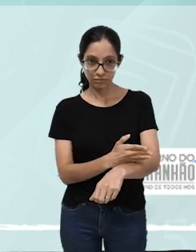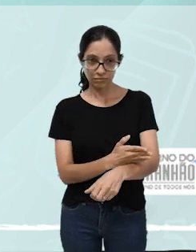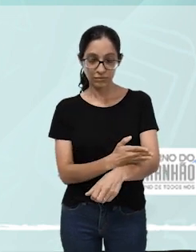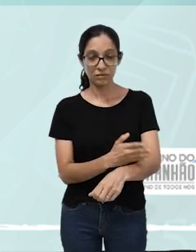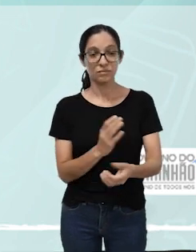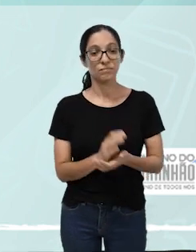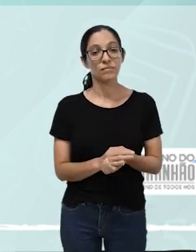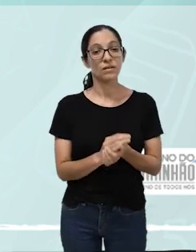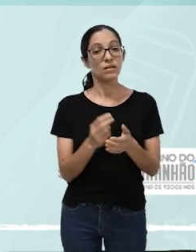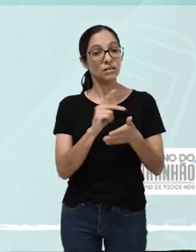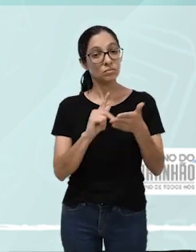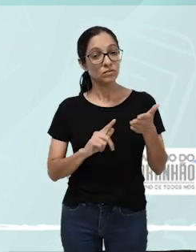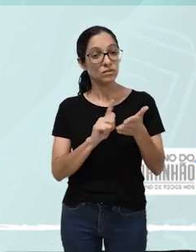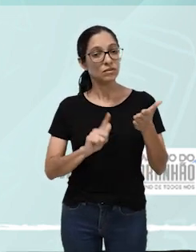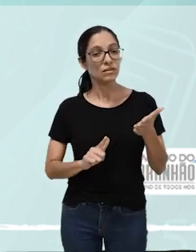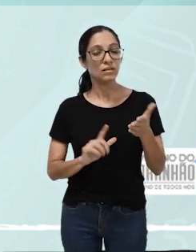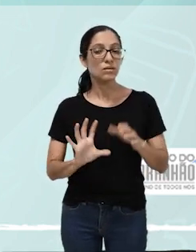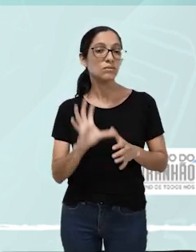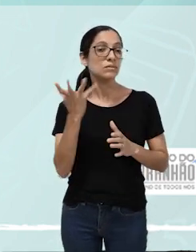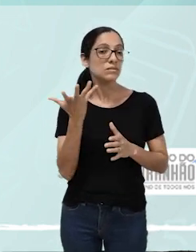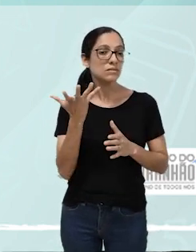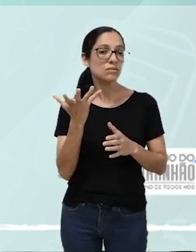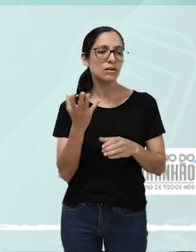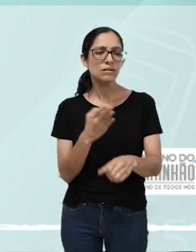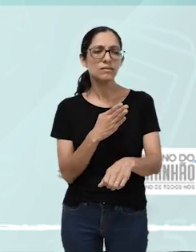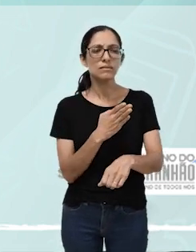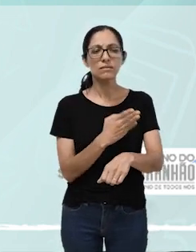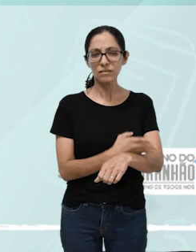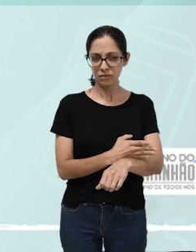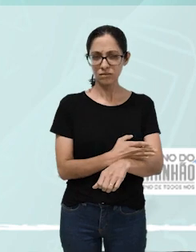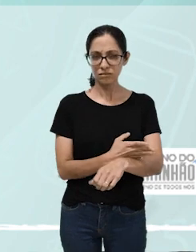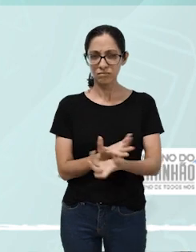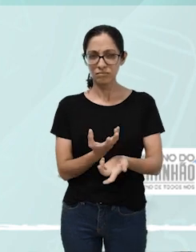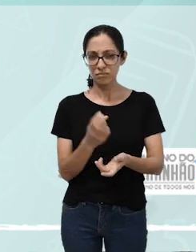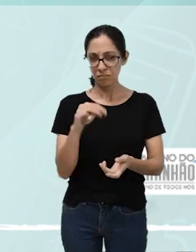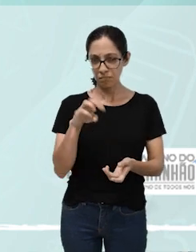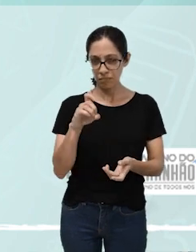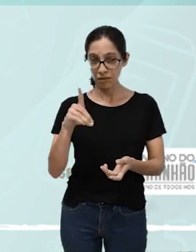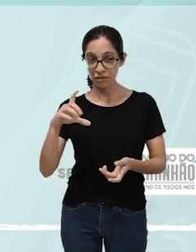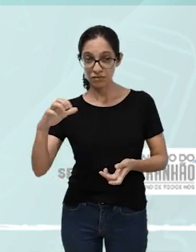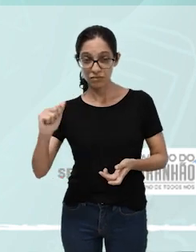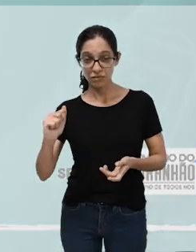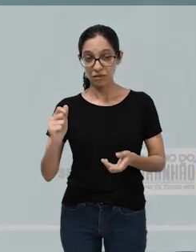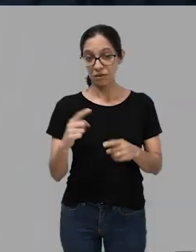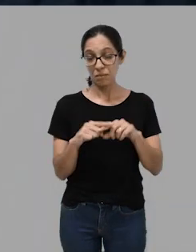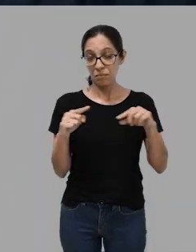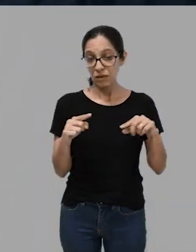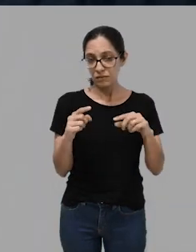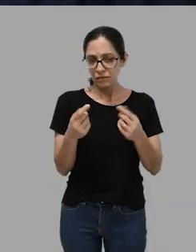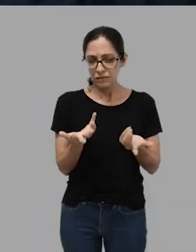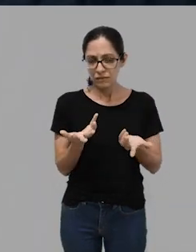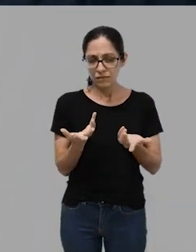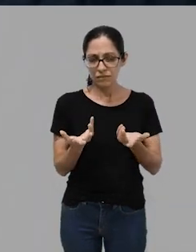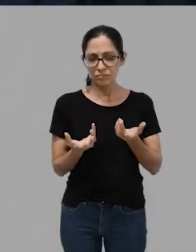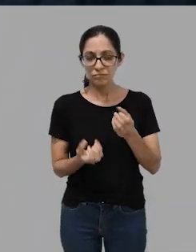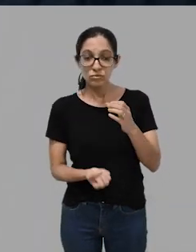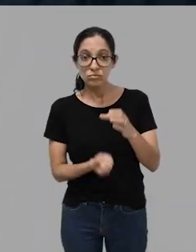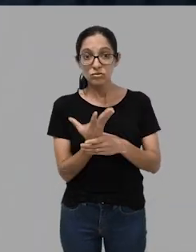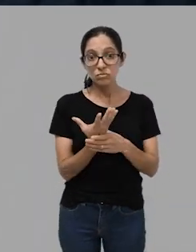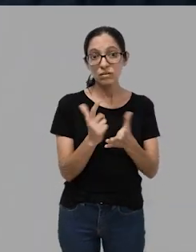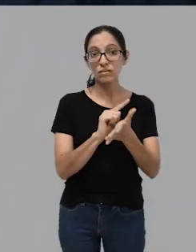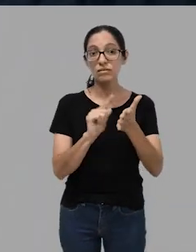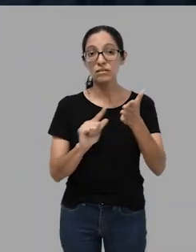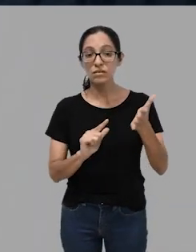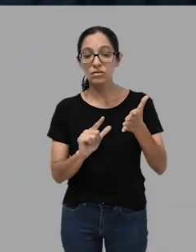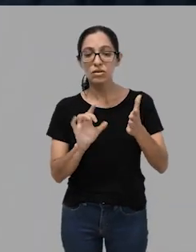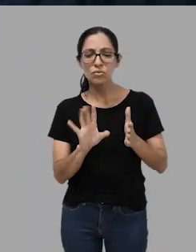o trovadorismo aconteceu na Idade Média Mas isso não quer dizer que esse essa construção literária ficou